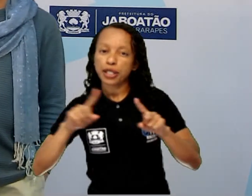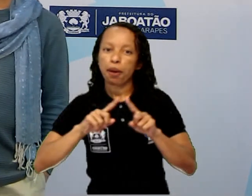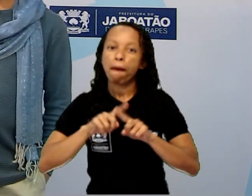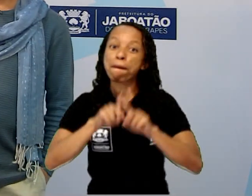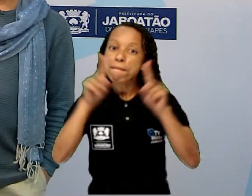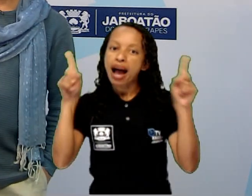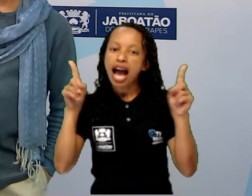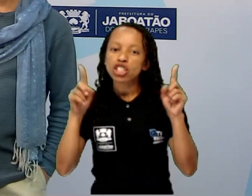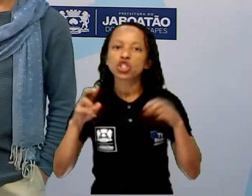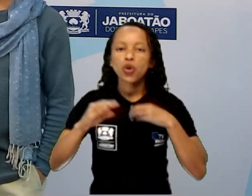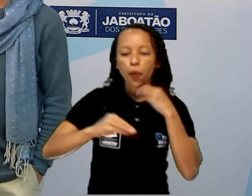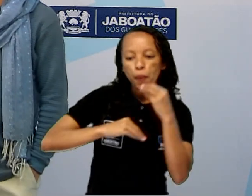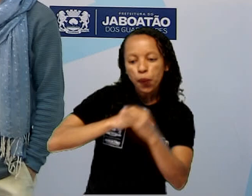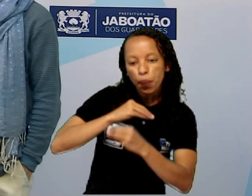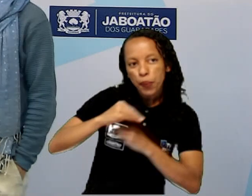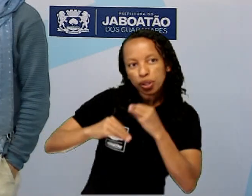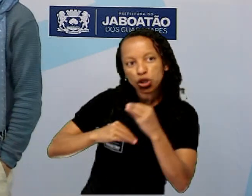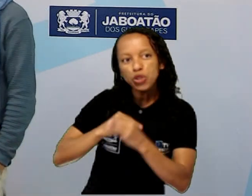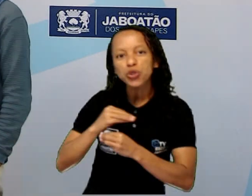raças a gente chama de